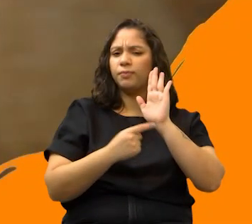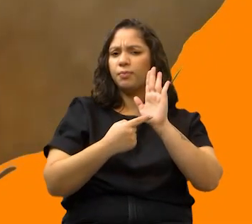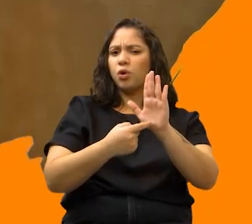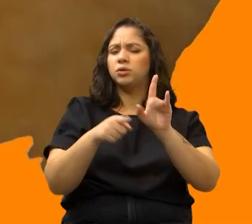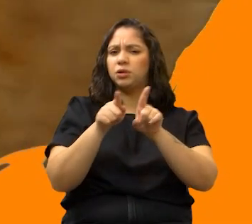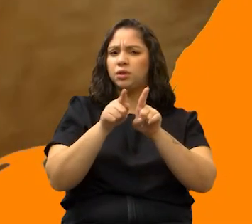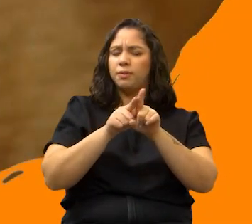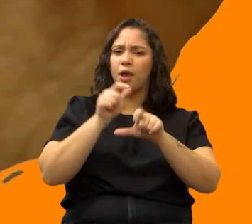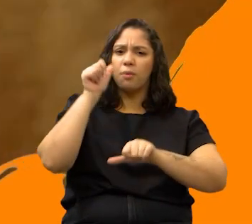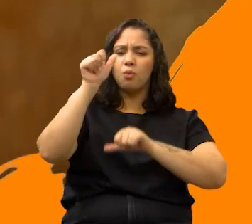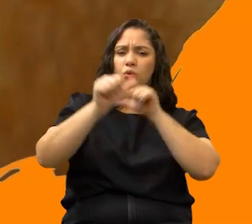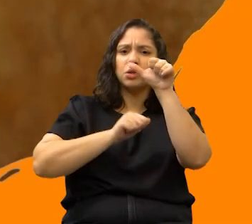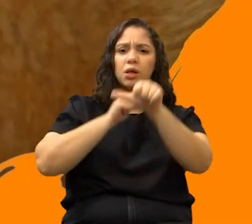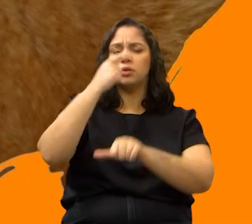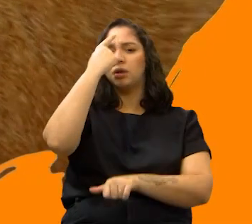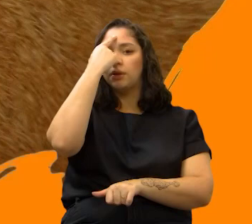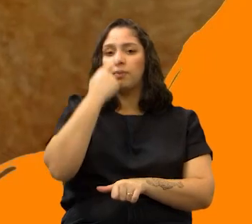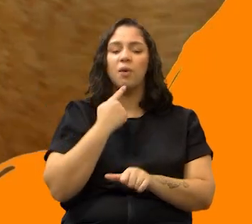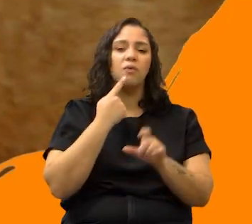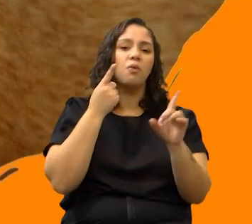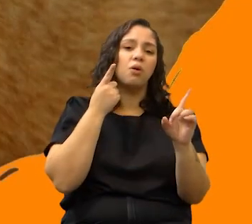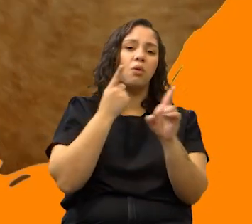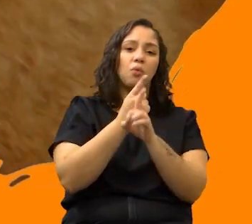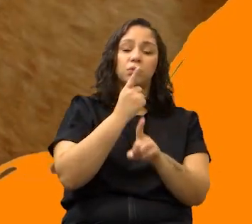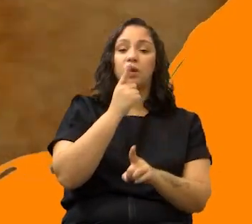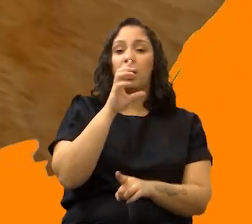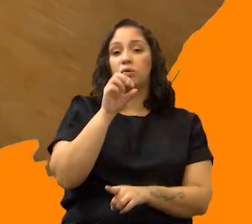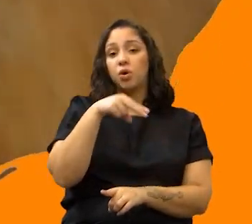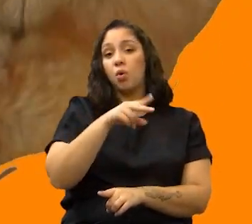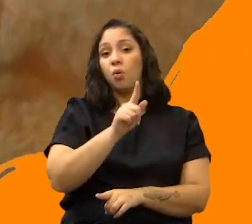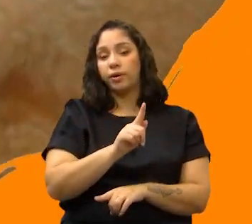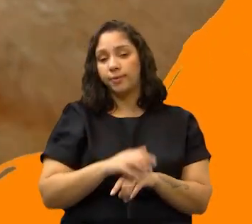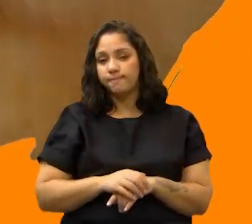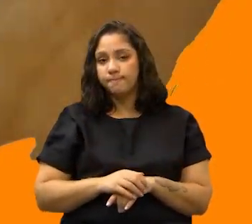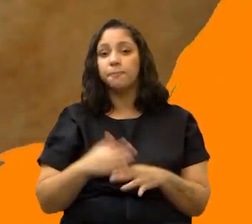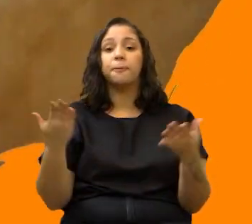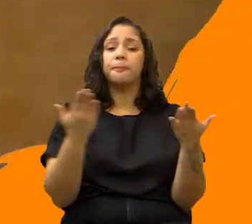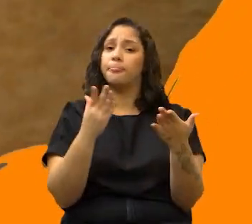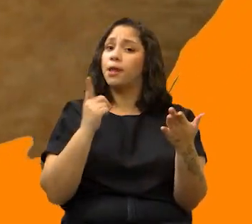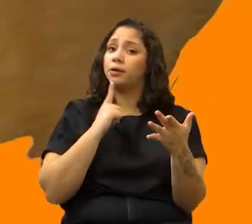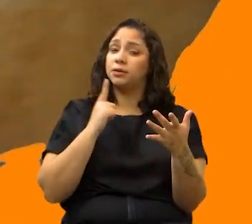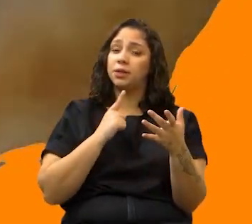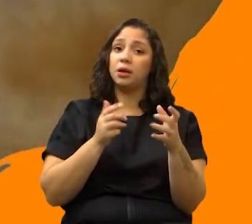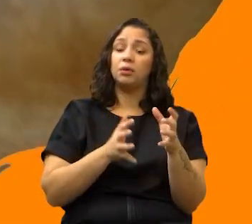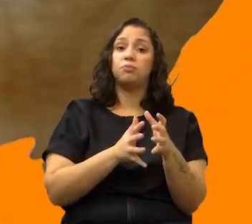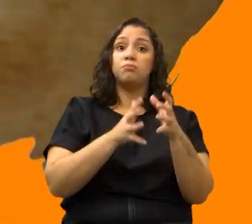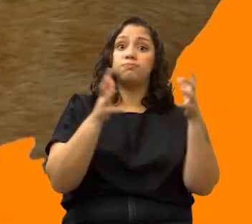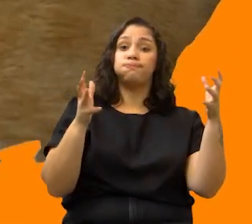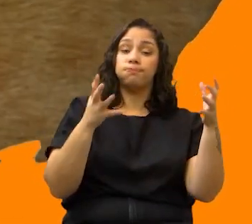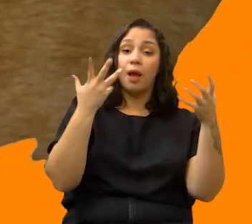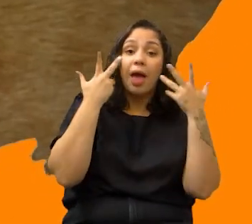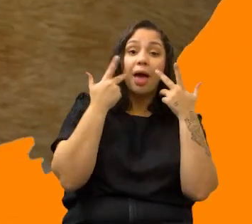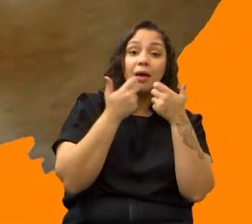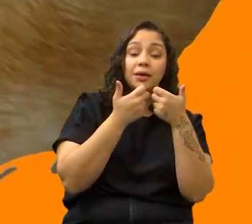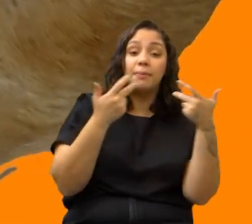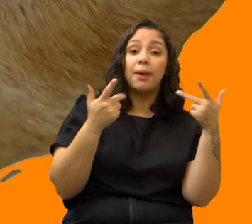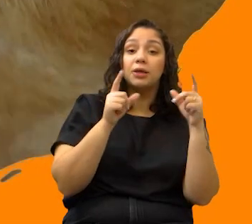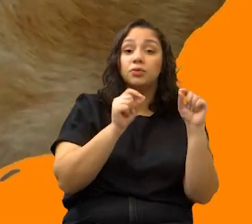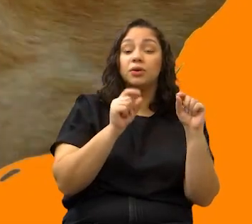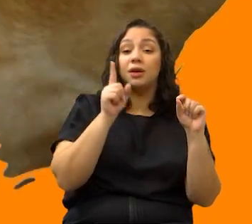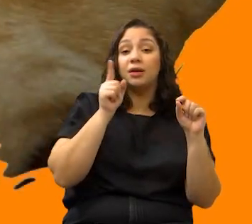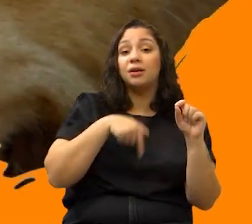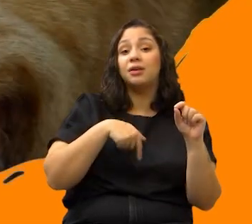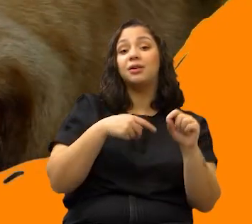no perfil encontrado nas ONGs. Atualmente, há uma proporção maior de animais que foram vítimas de